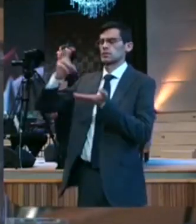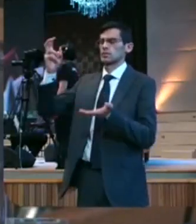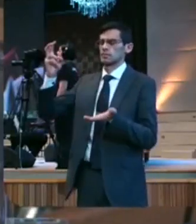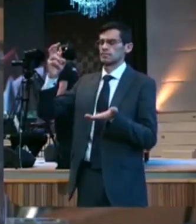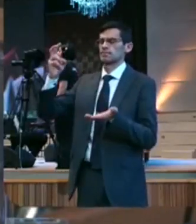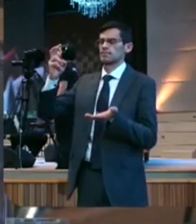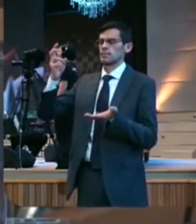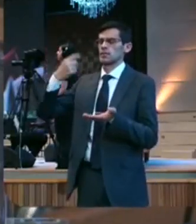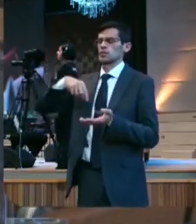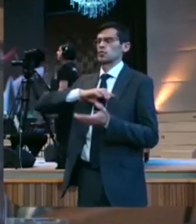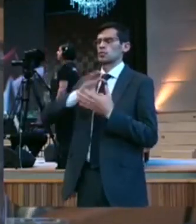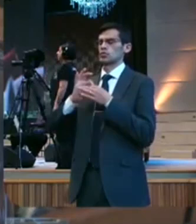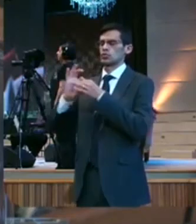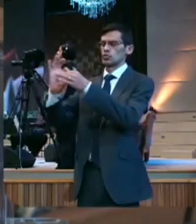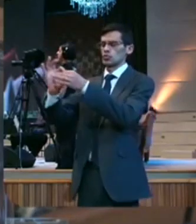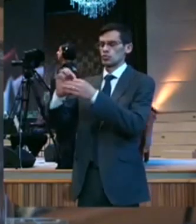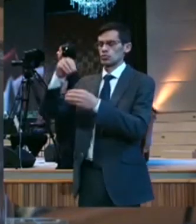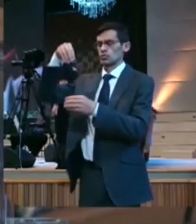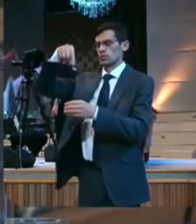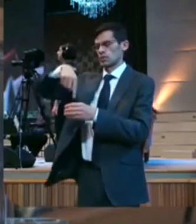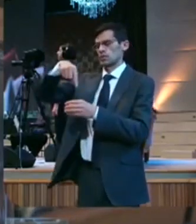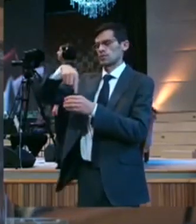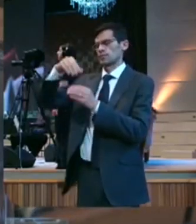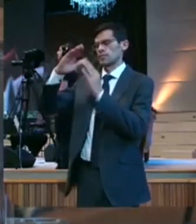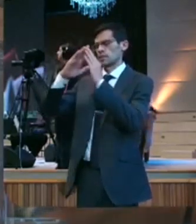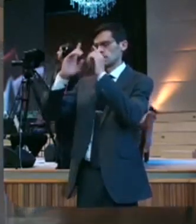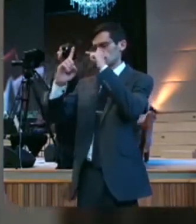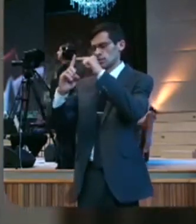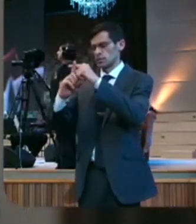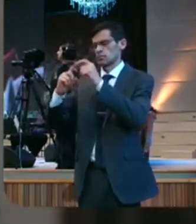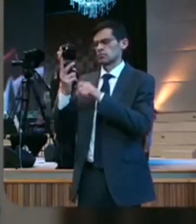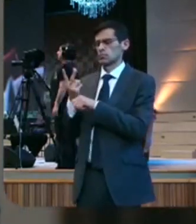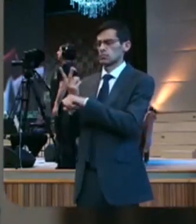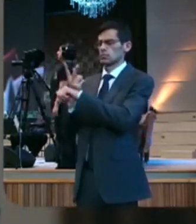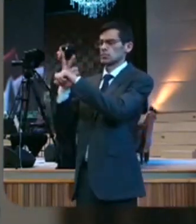Nós estamos juntos na tua casa, Senhor, buscando a tua face,